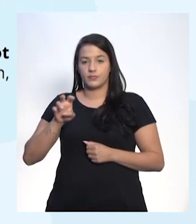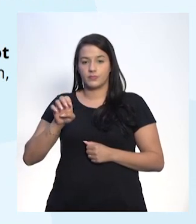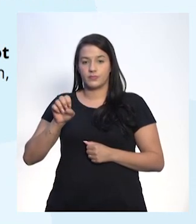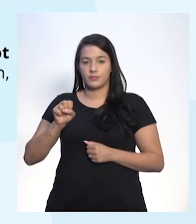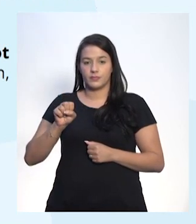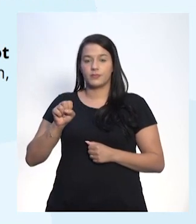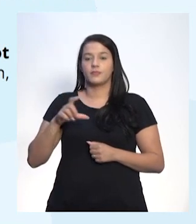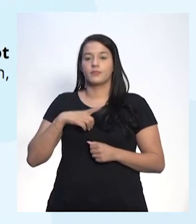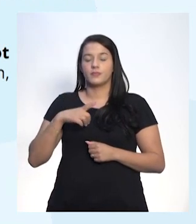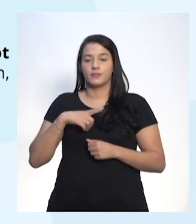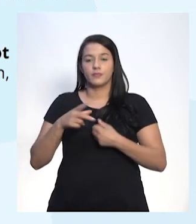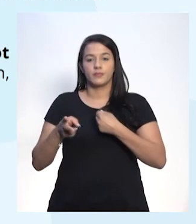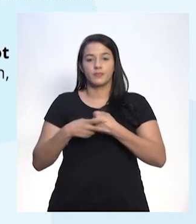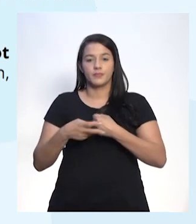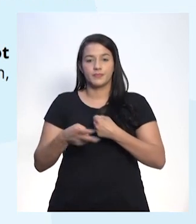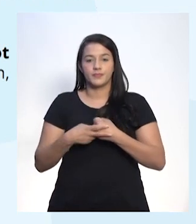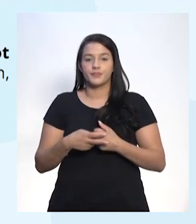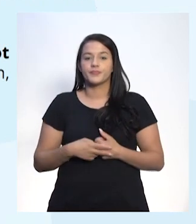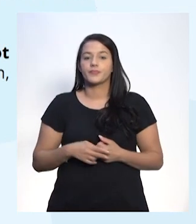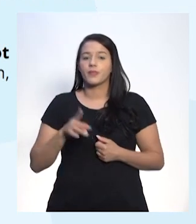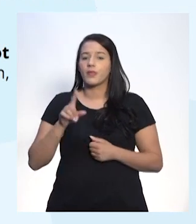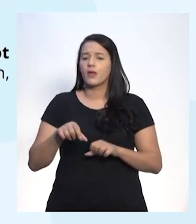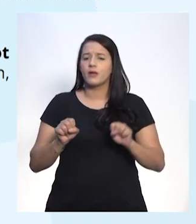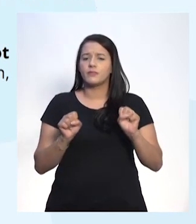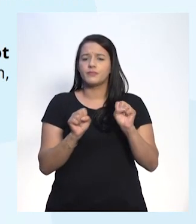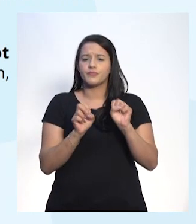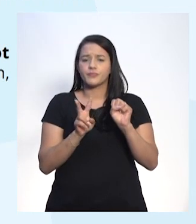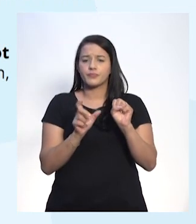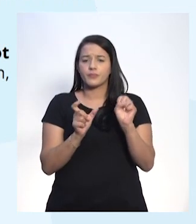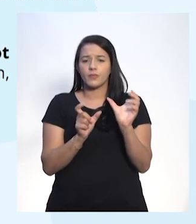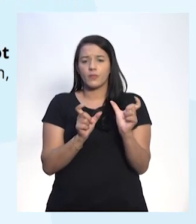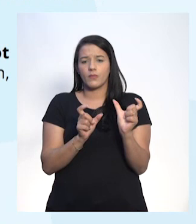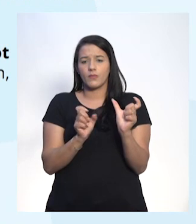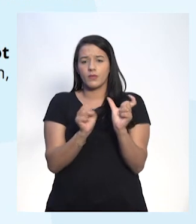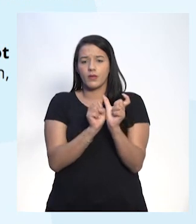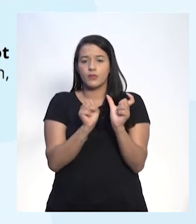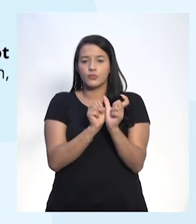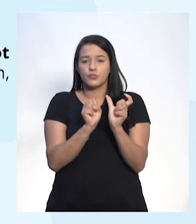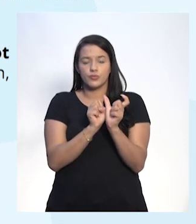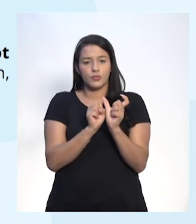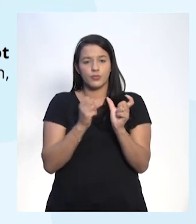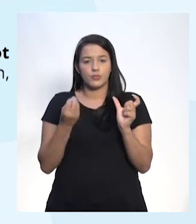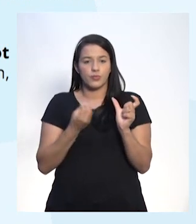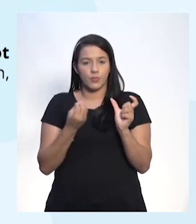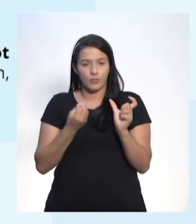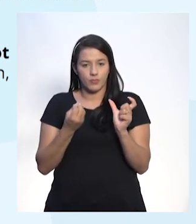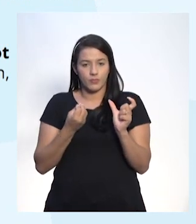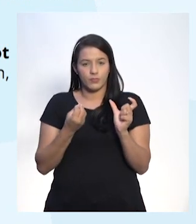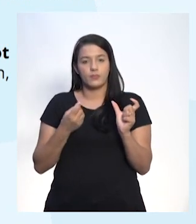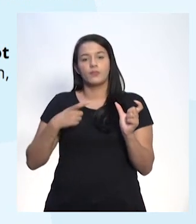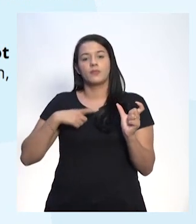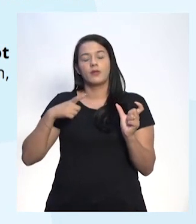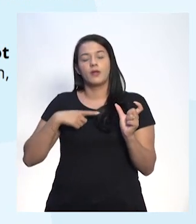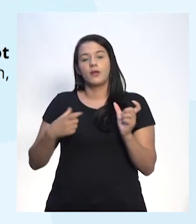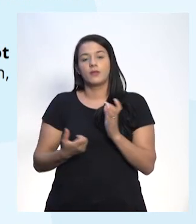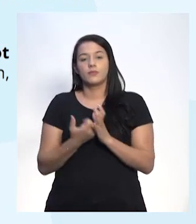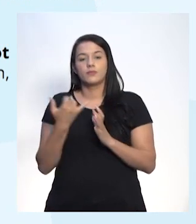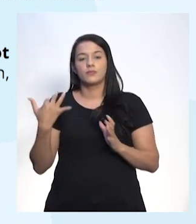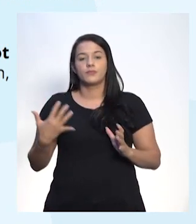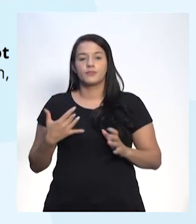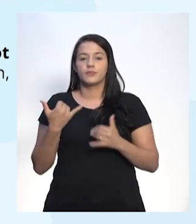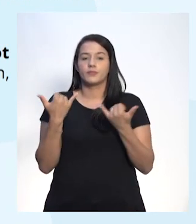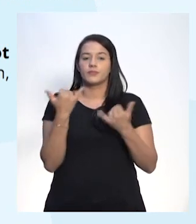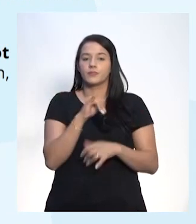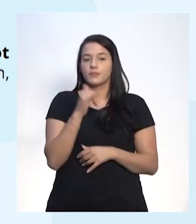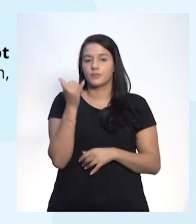aqui, qual que é o sujeito desse verbo? O que chega, né? A quantidade de